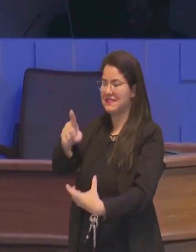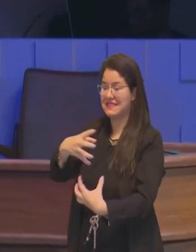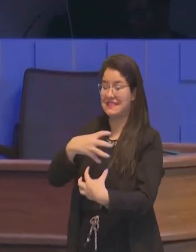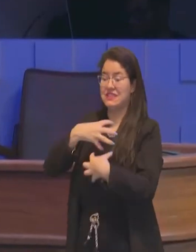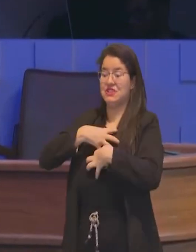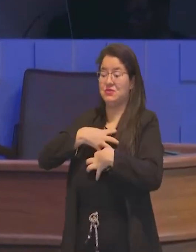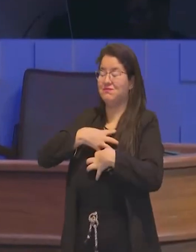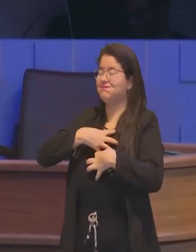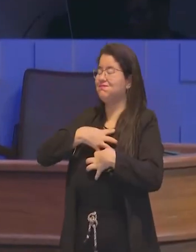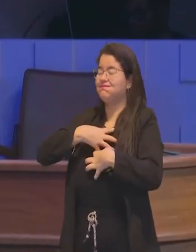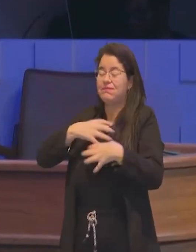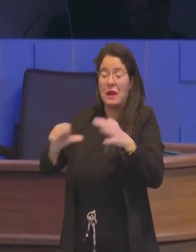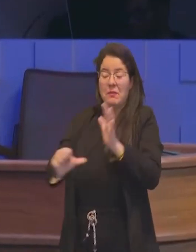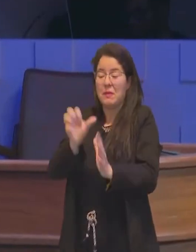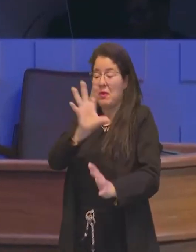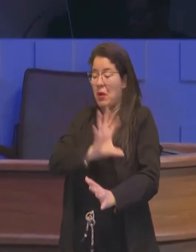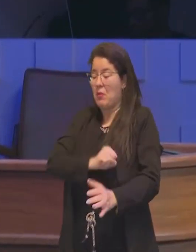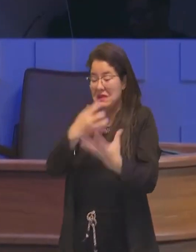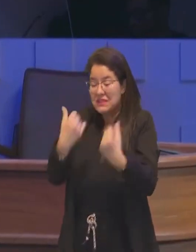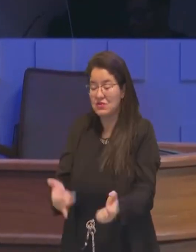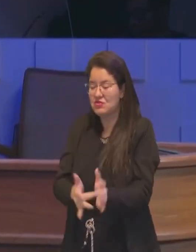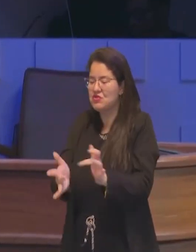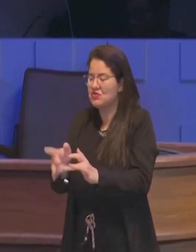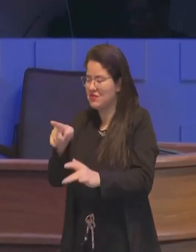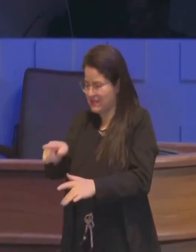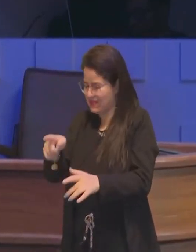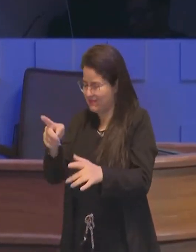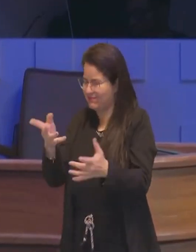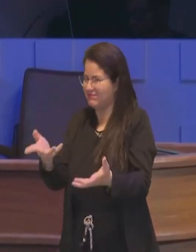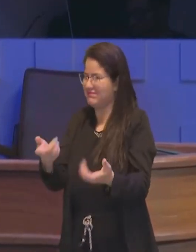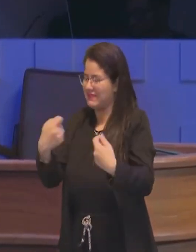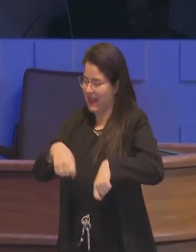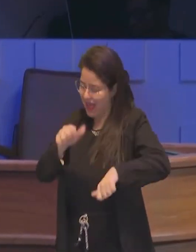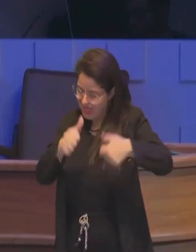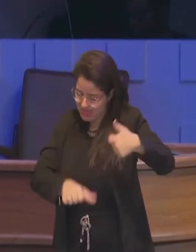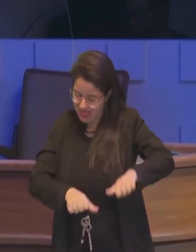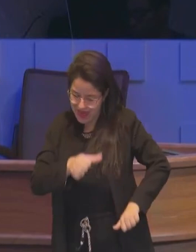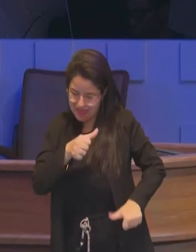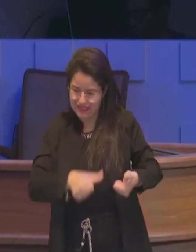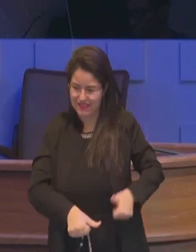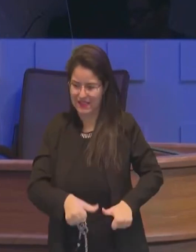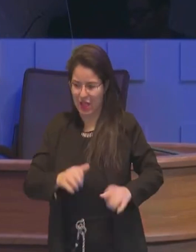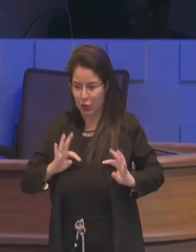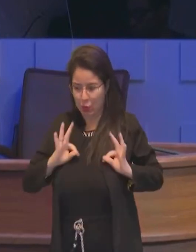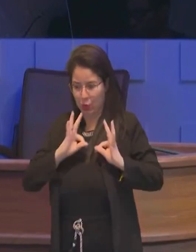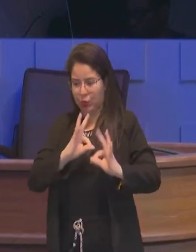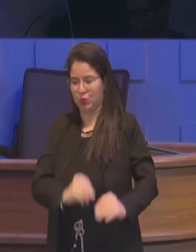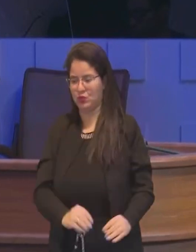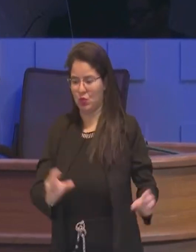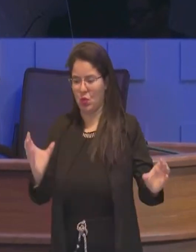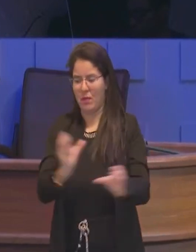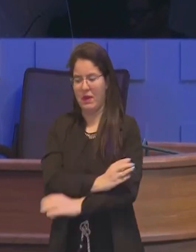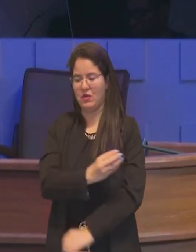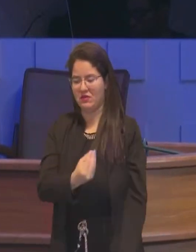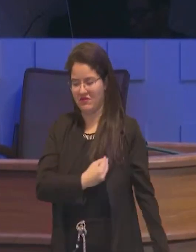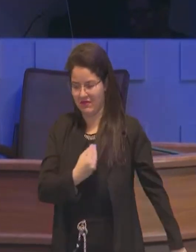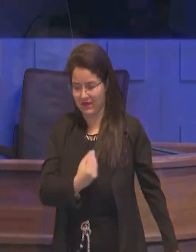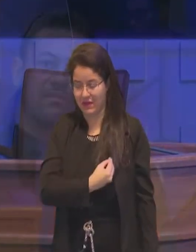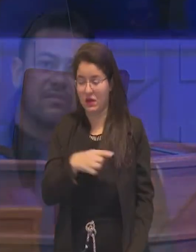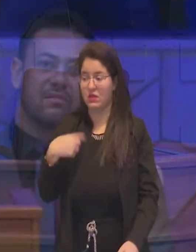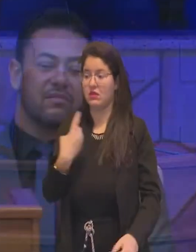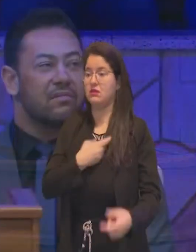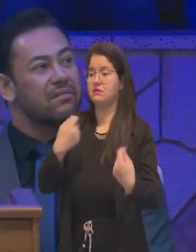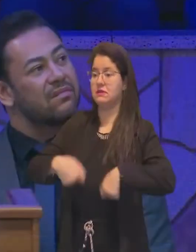nós possamos analisar a nossa vida por completo. E que nós